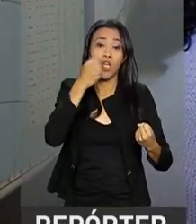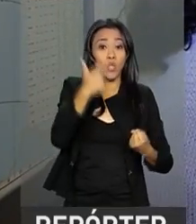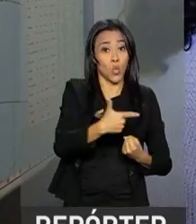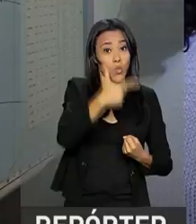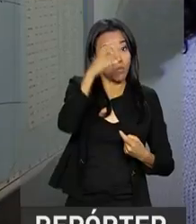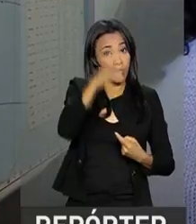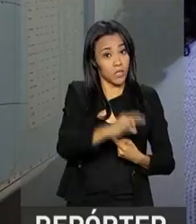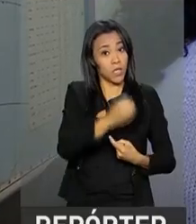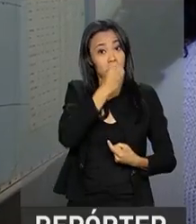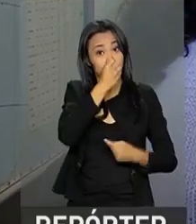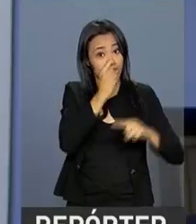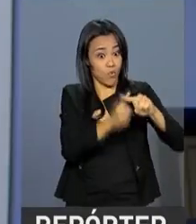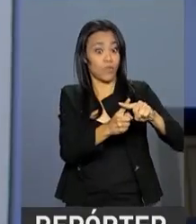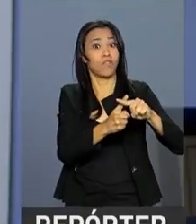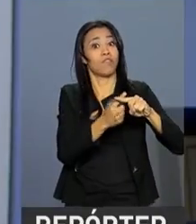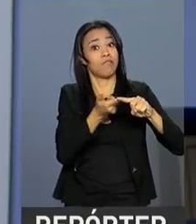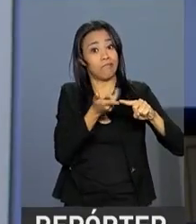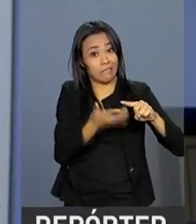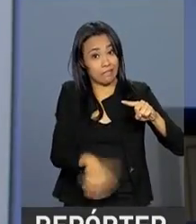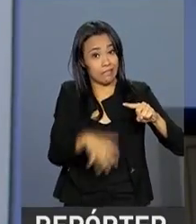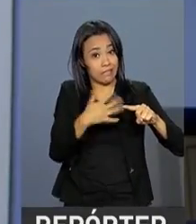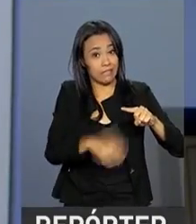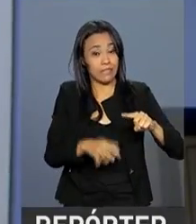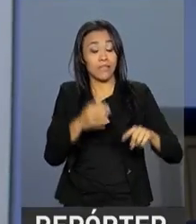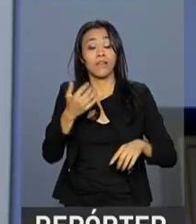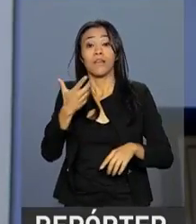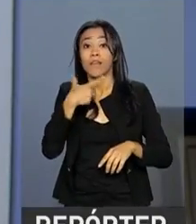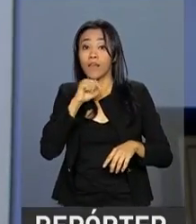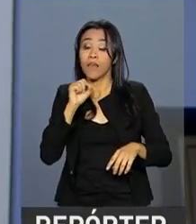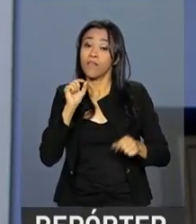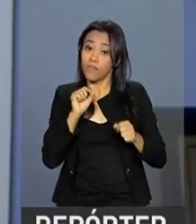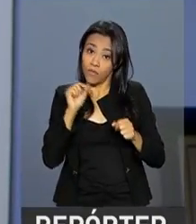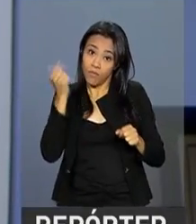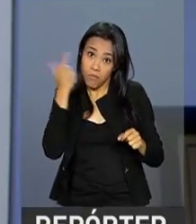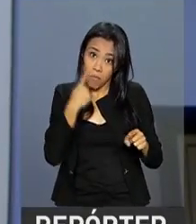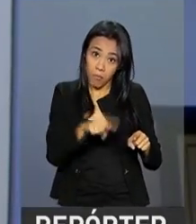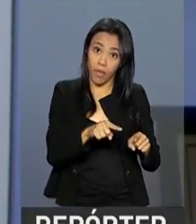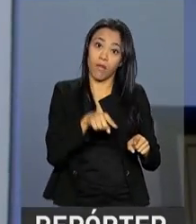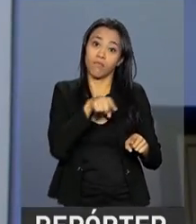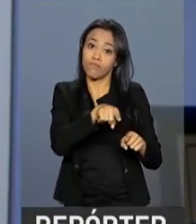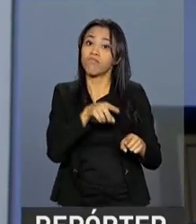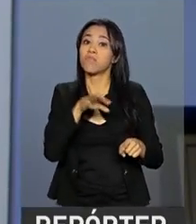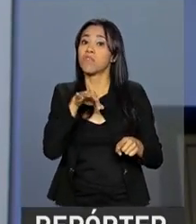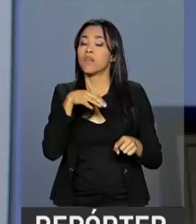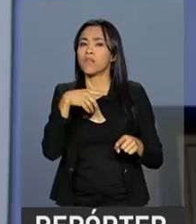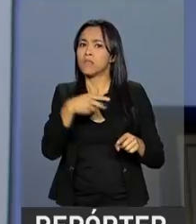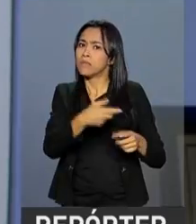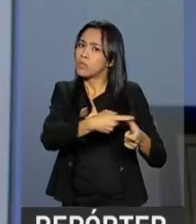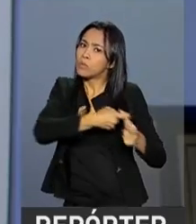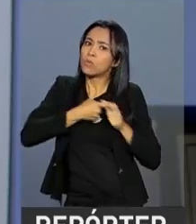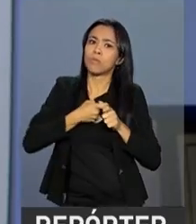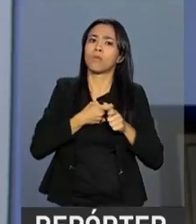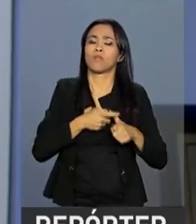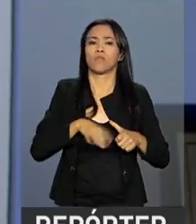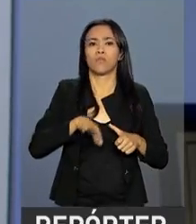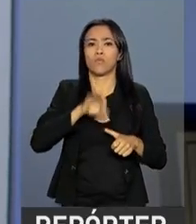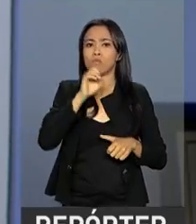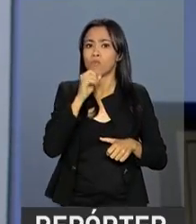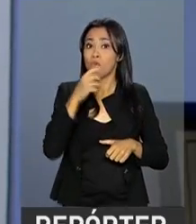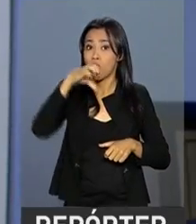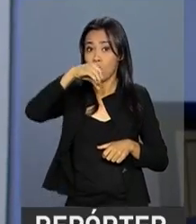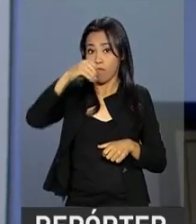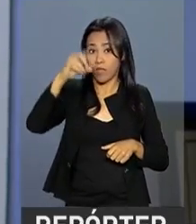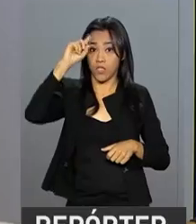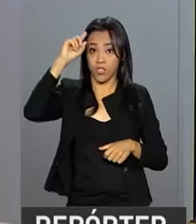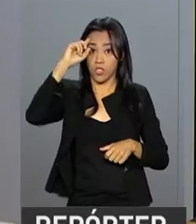resultado positivo o condutor flagrado nesta condição fica com o direito de dirigir suspenso por no mínimo 90